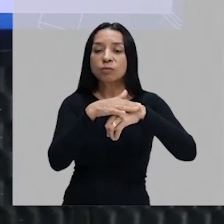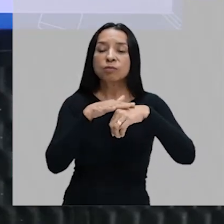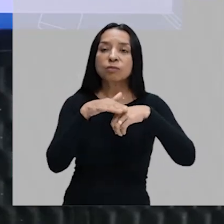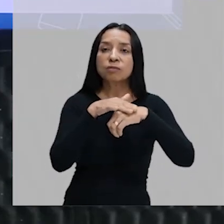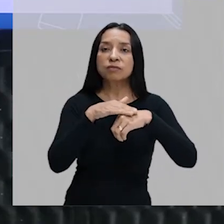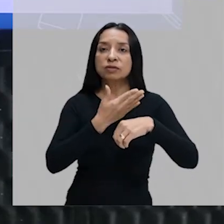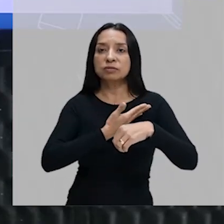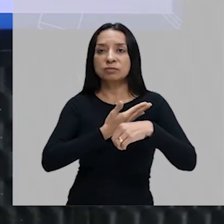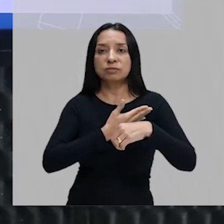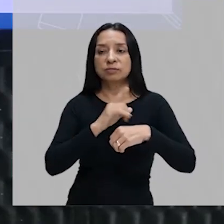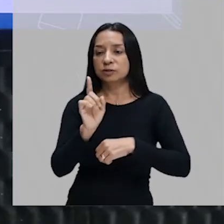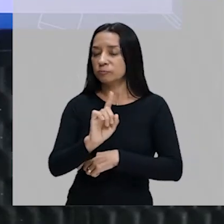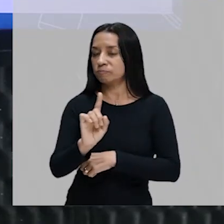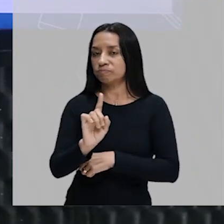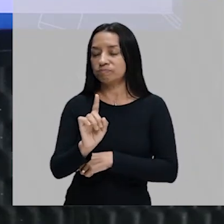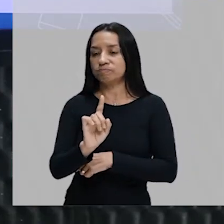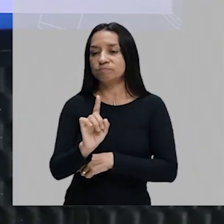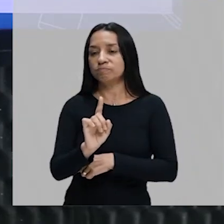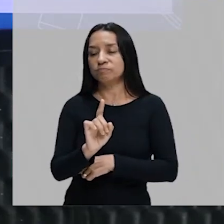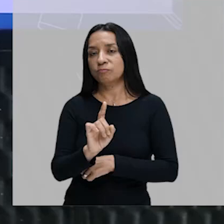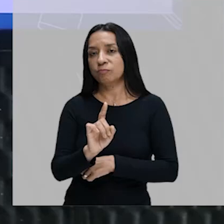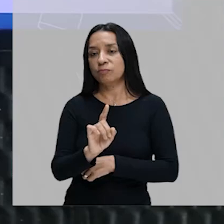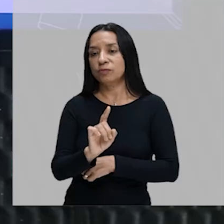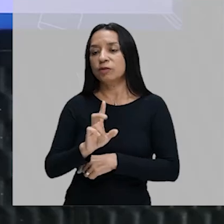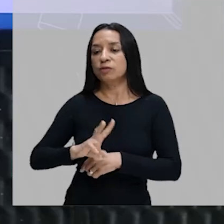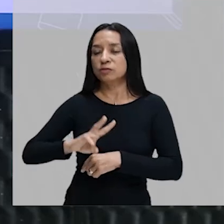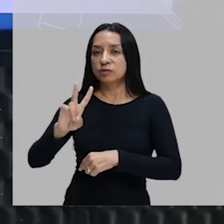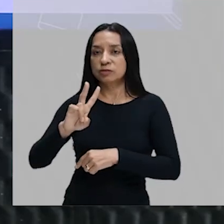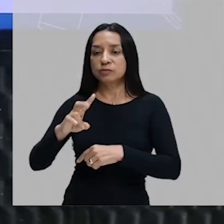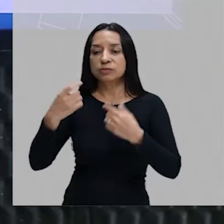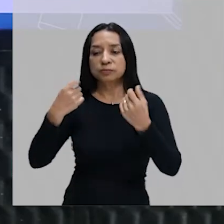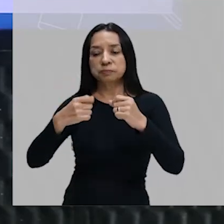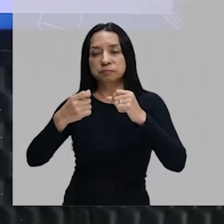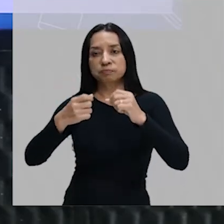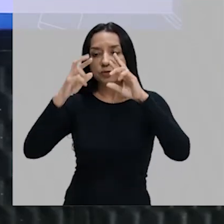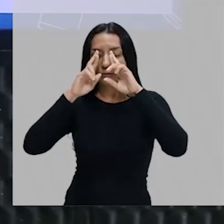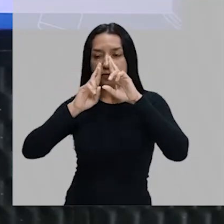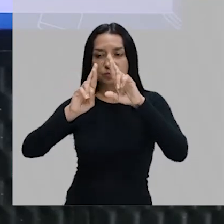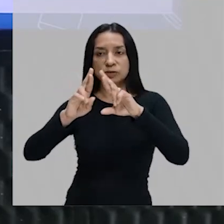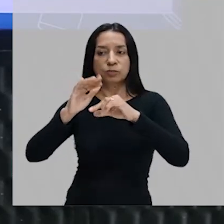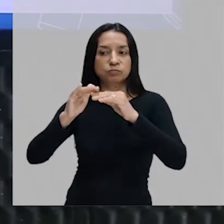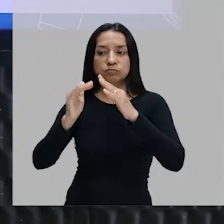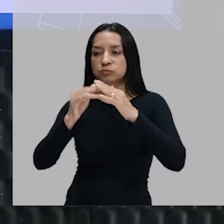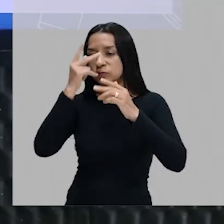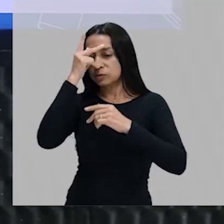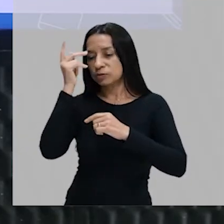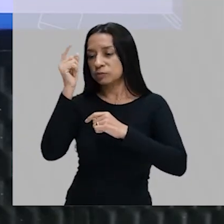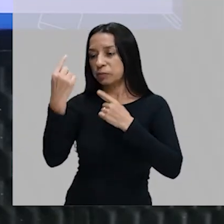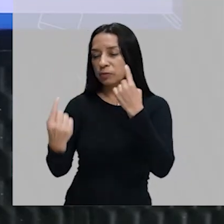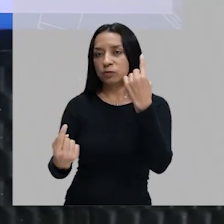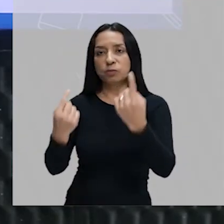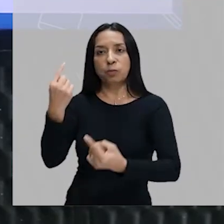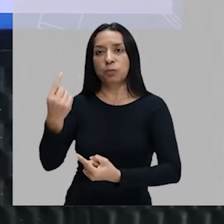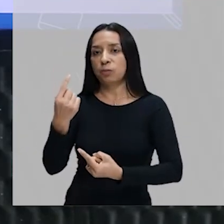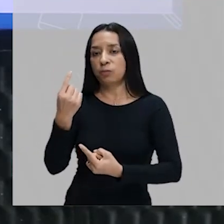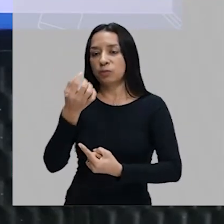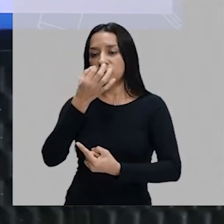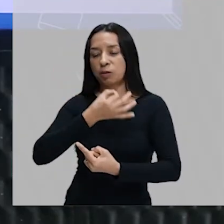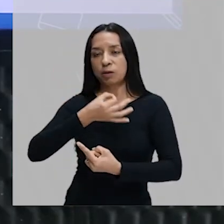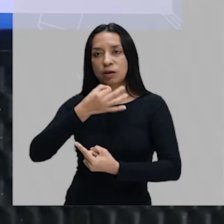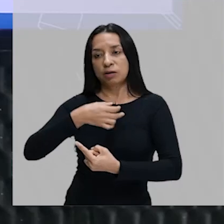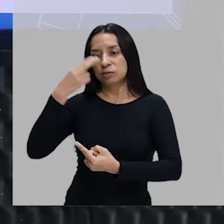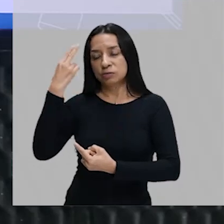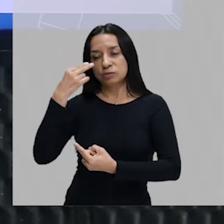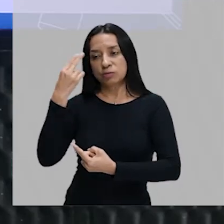que as coisas funcionam, certo? Então, esses valores precisam ser respeitados. Nem todo mundo acha normal